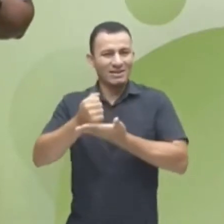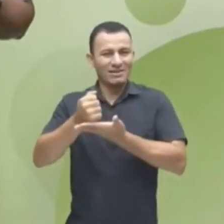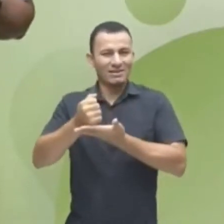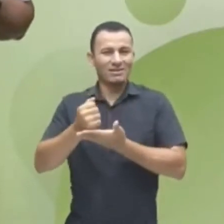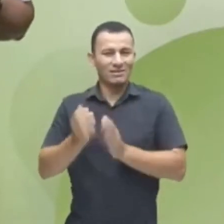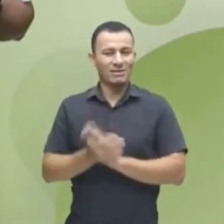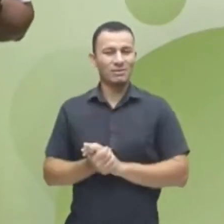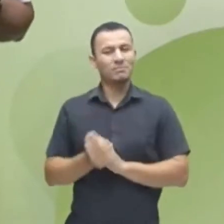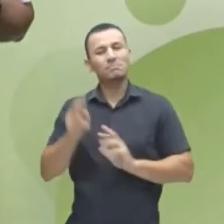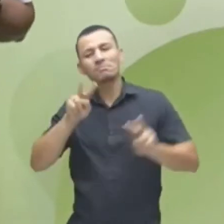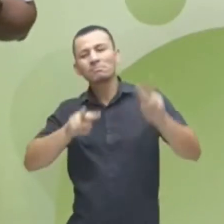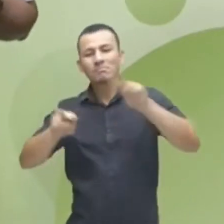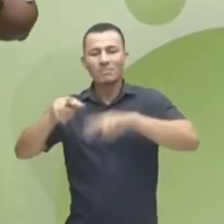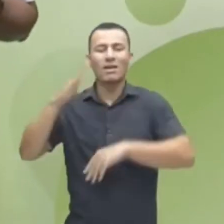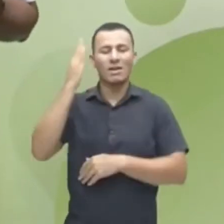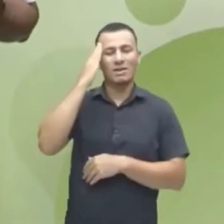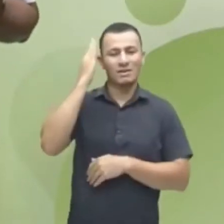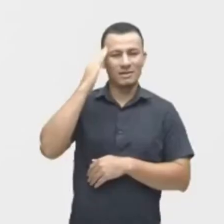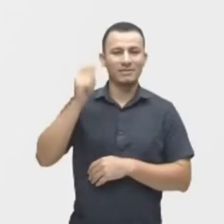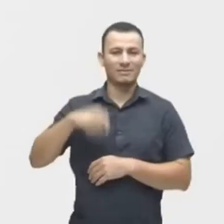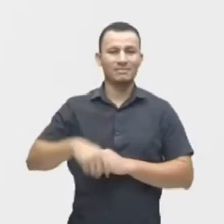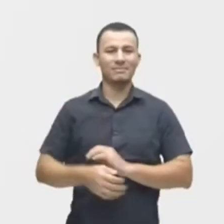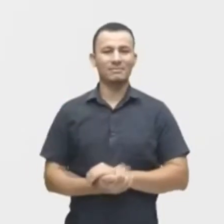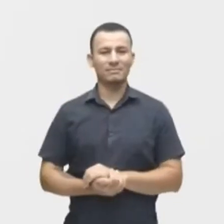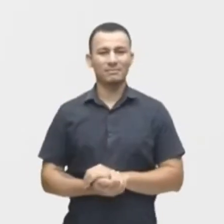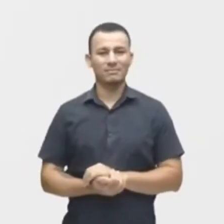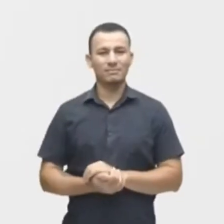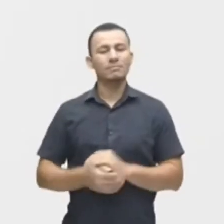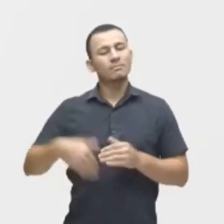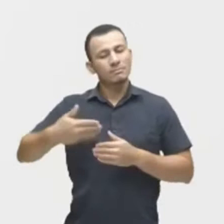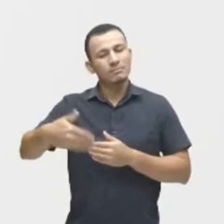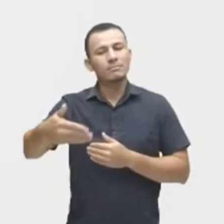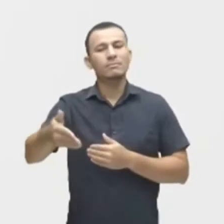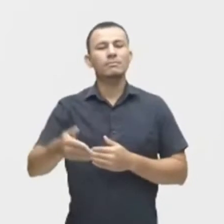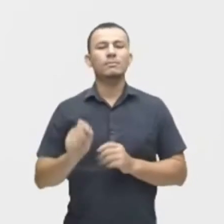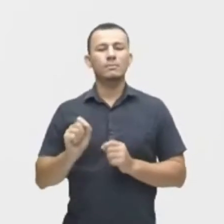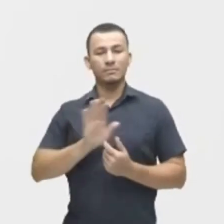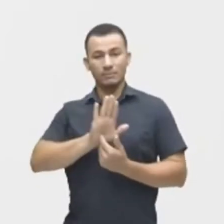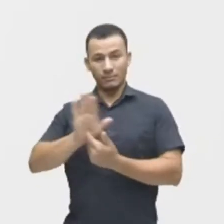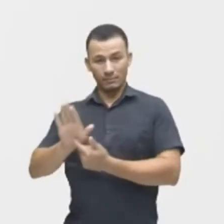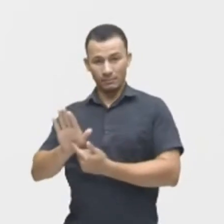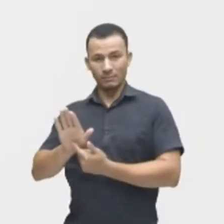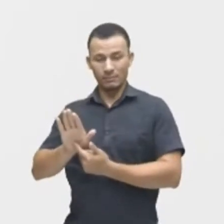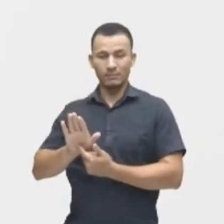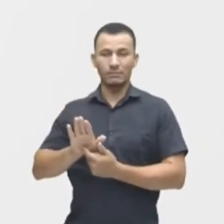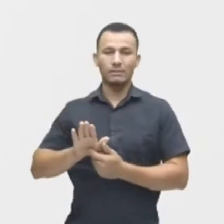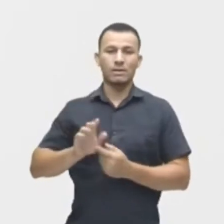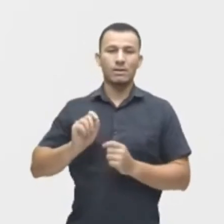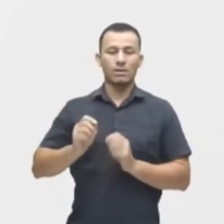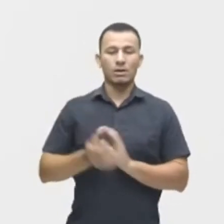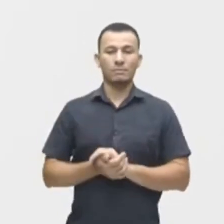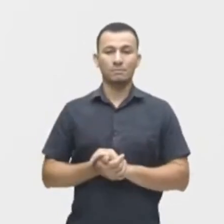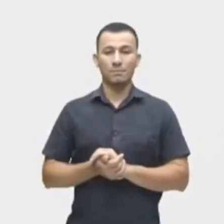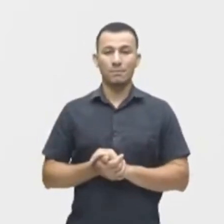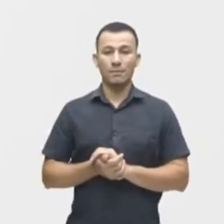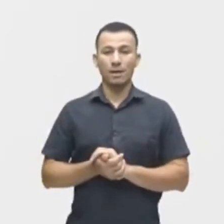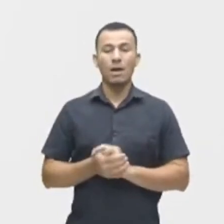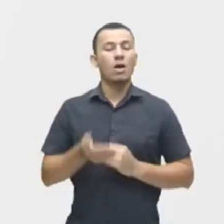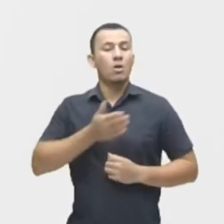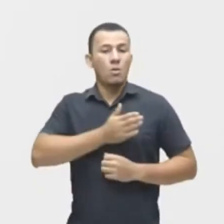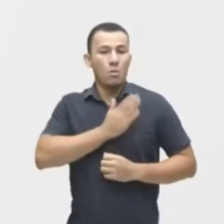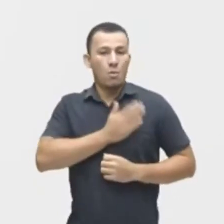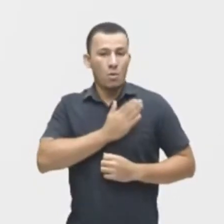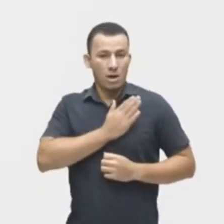mais incompreensível. Então, avançando mais um pouquinho, eu quero apresentar para vocês que o coração